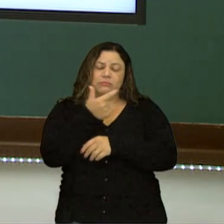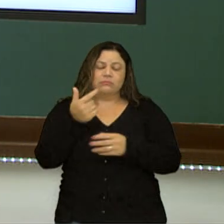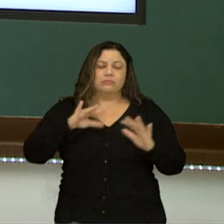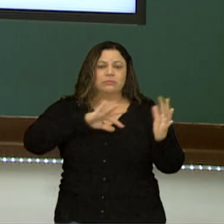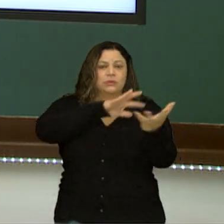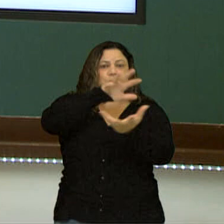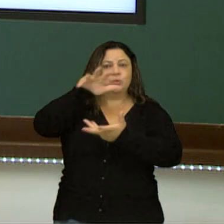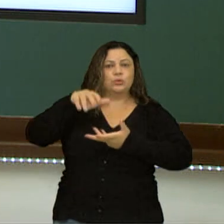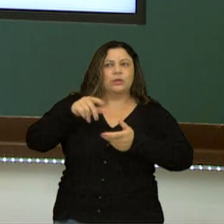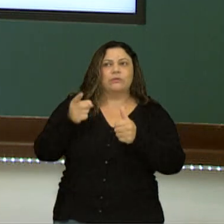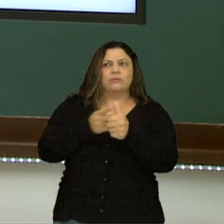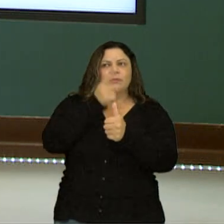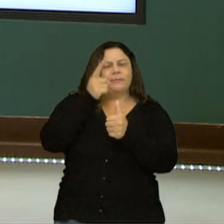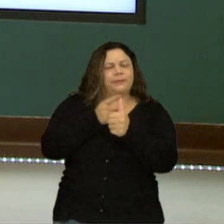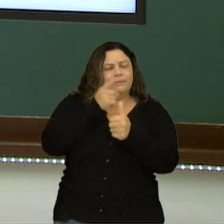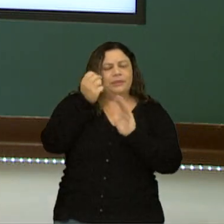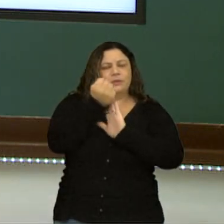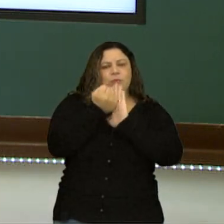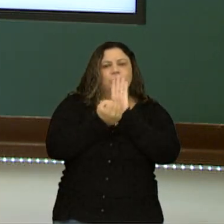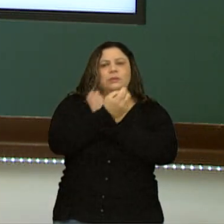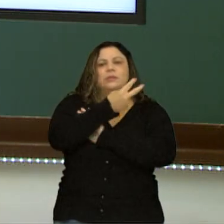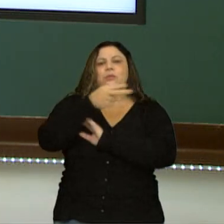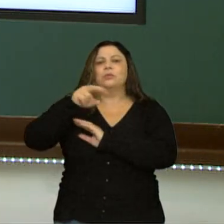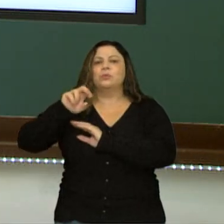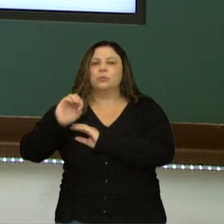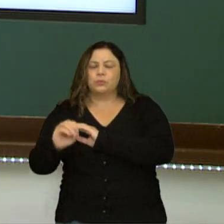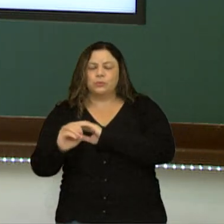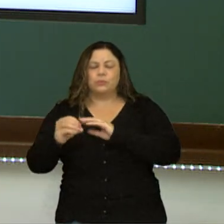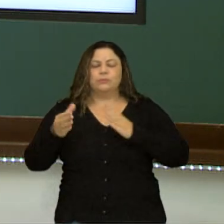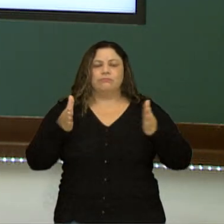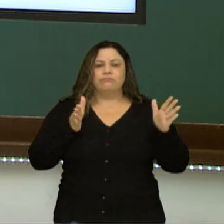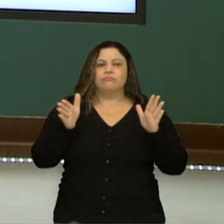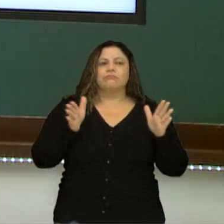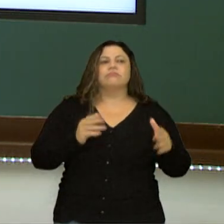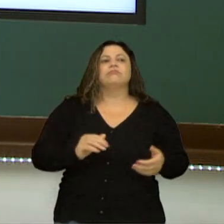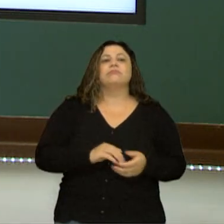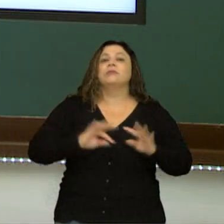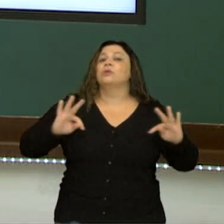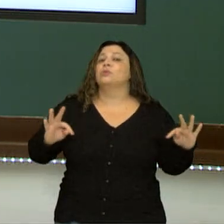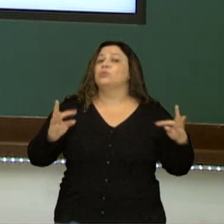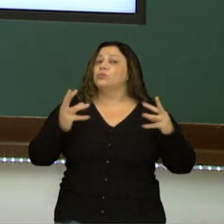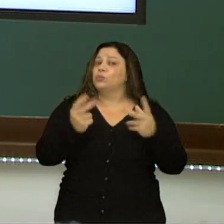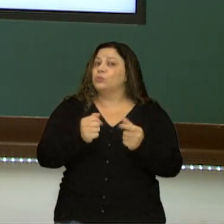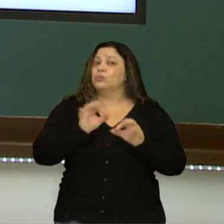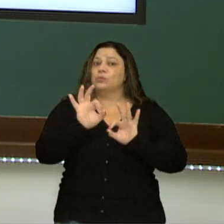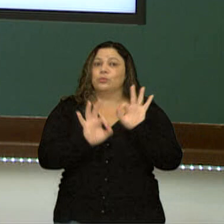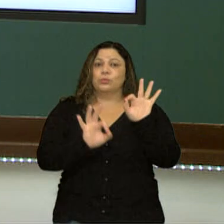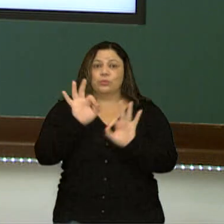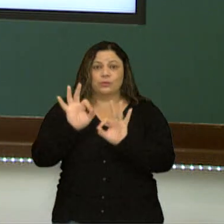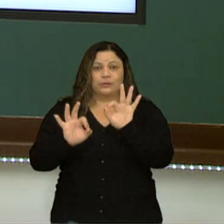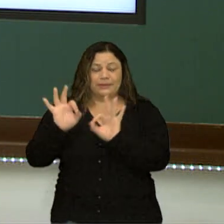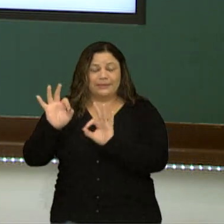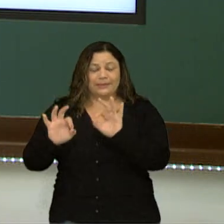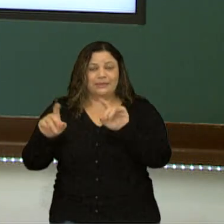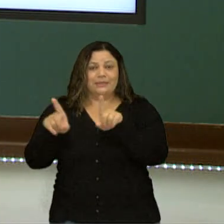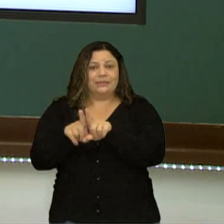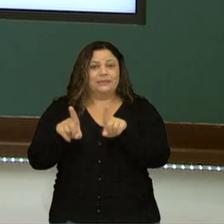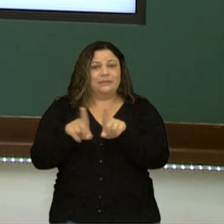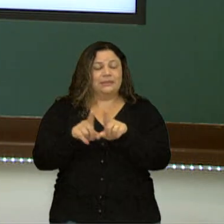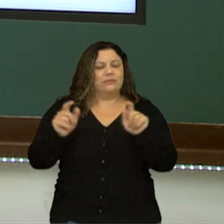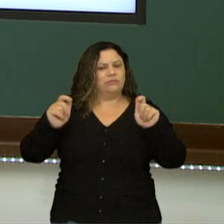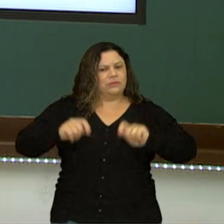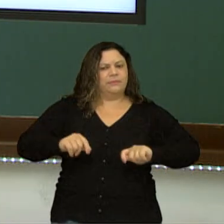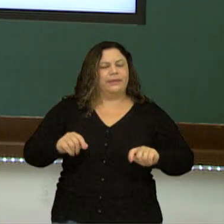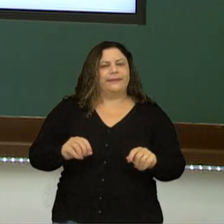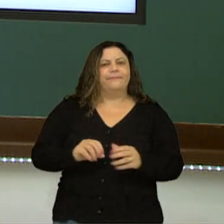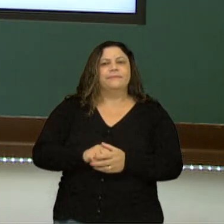Mundial lá no início do século XX. Então, tudo isso organizando a Grande Depressão na década